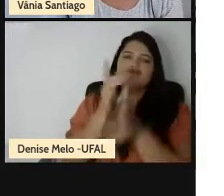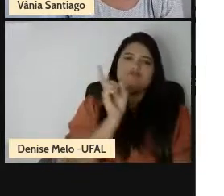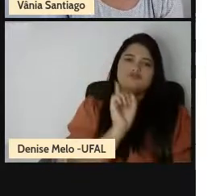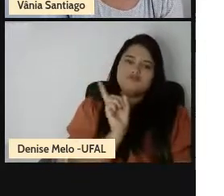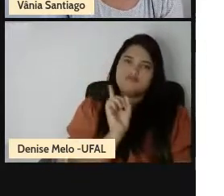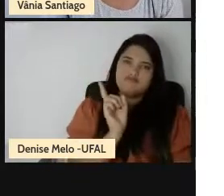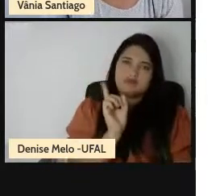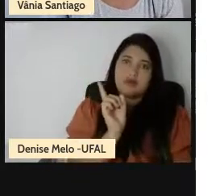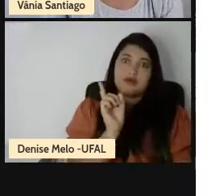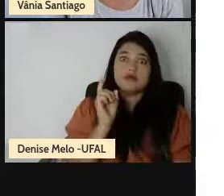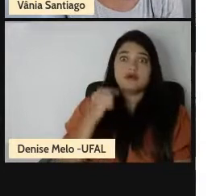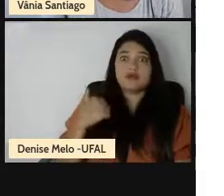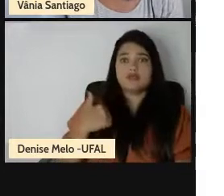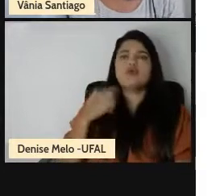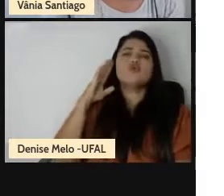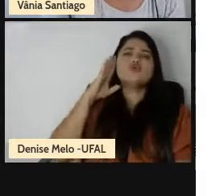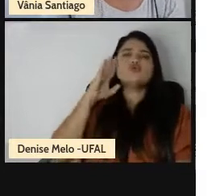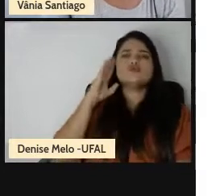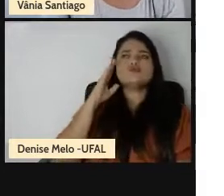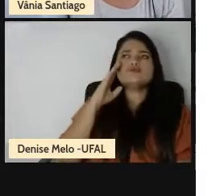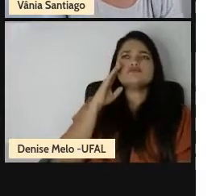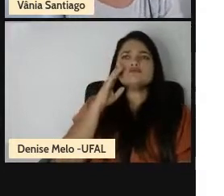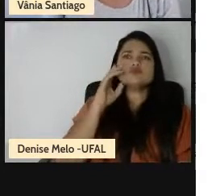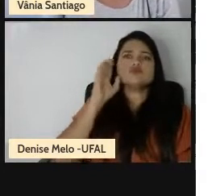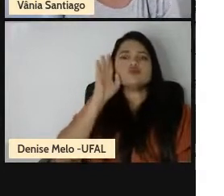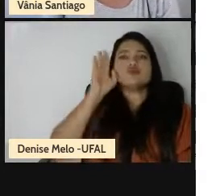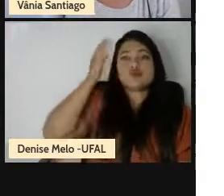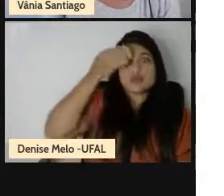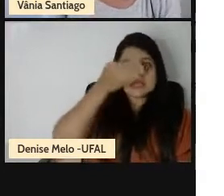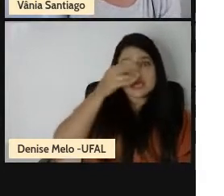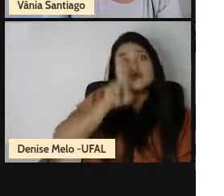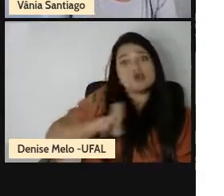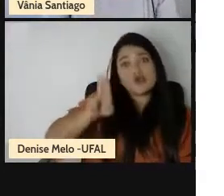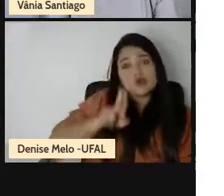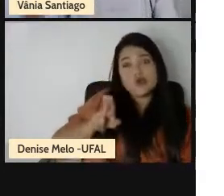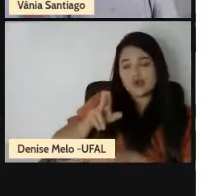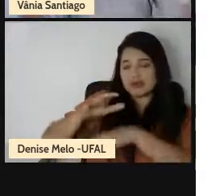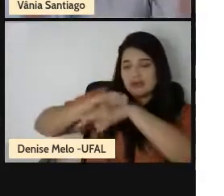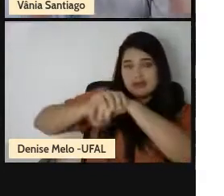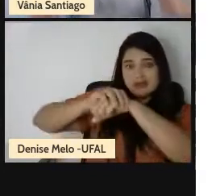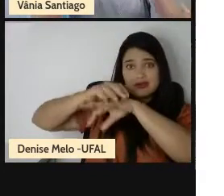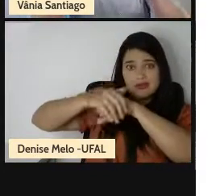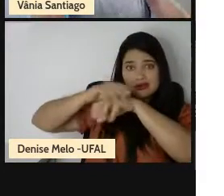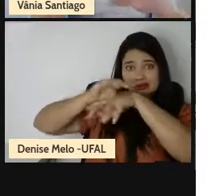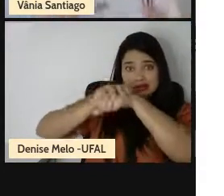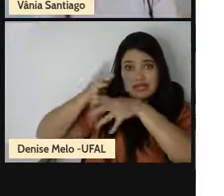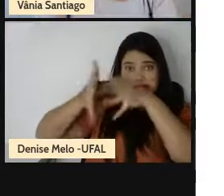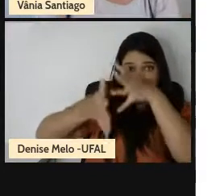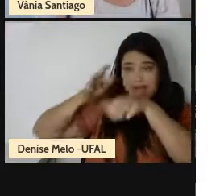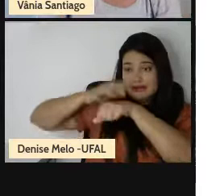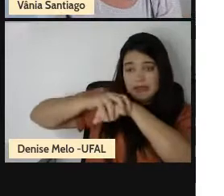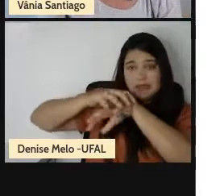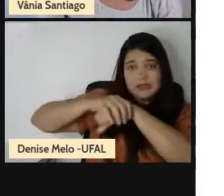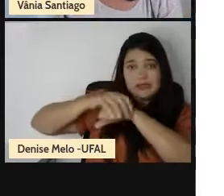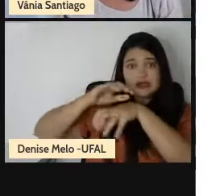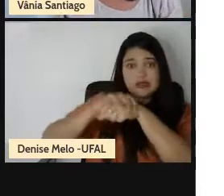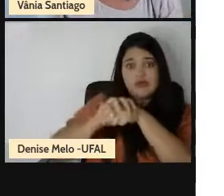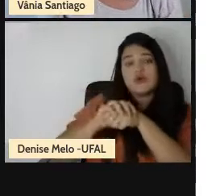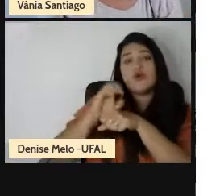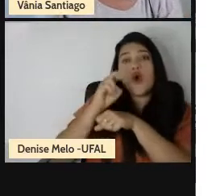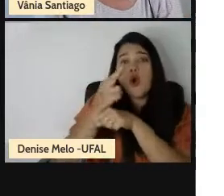mesmo que seja um surdo-cego que usa a língua de sinais tátil ou que usa a língua de sinais campo reduzido,